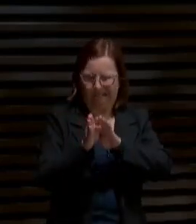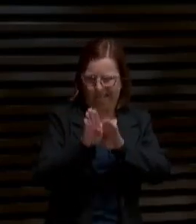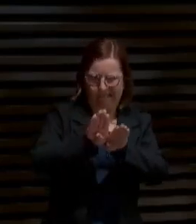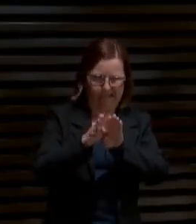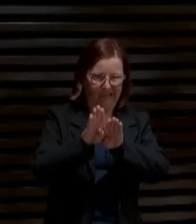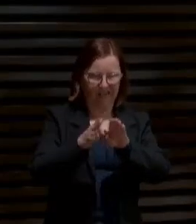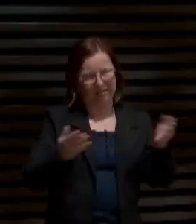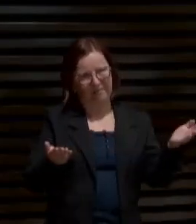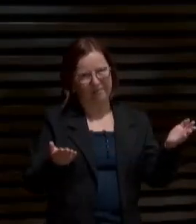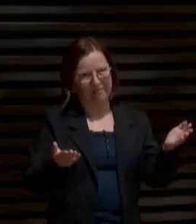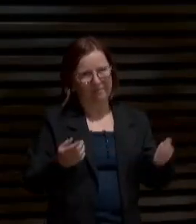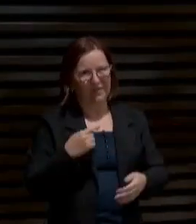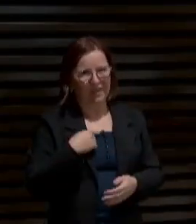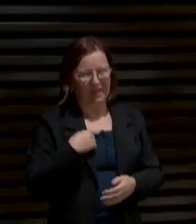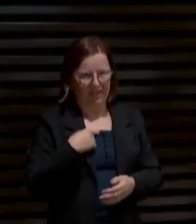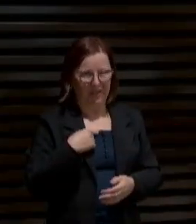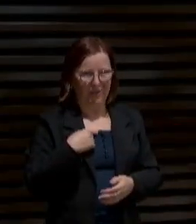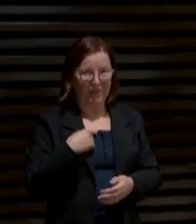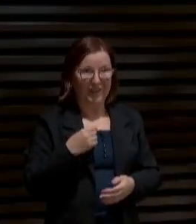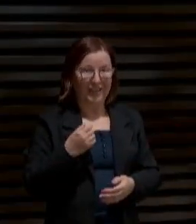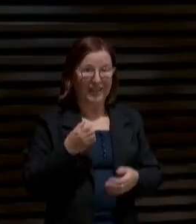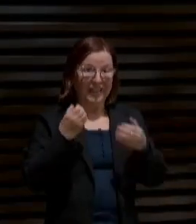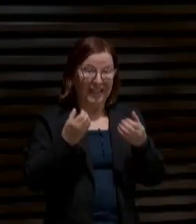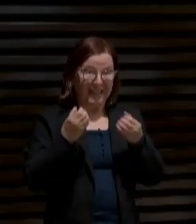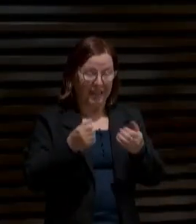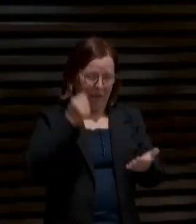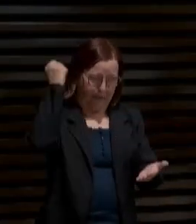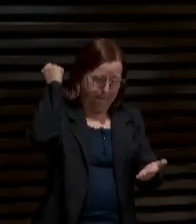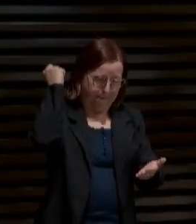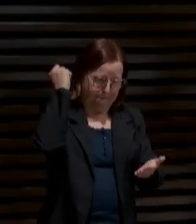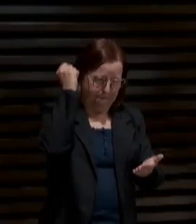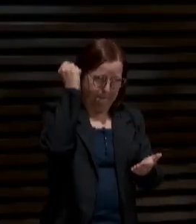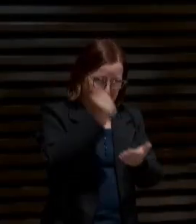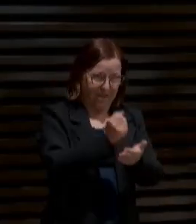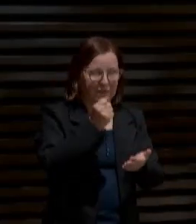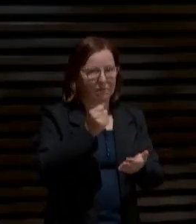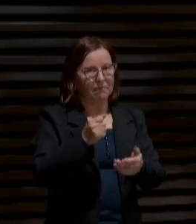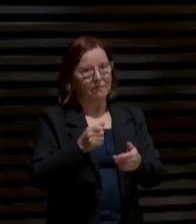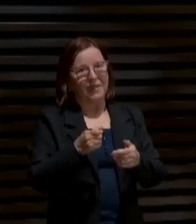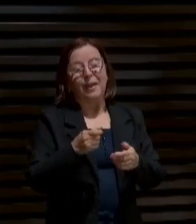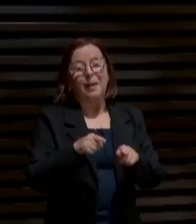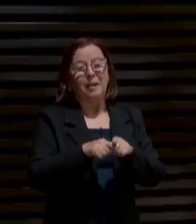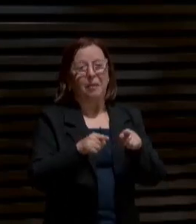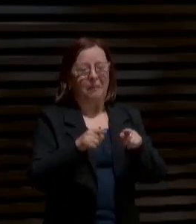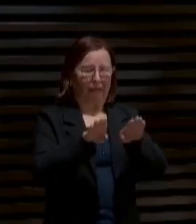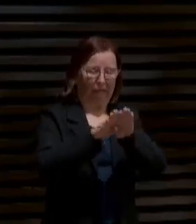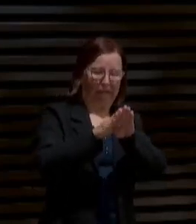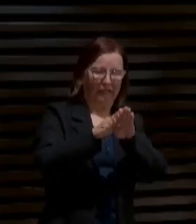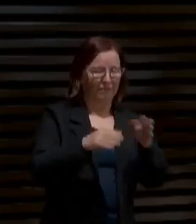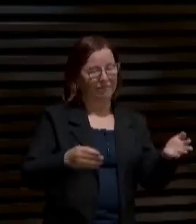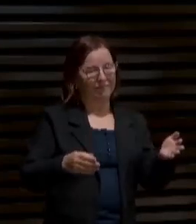dava bater de pa não conseguia não tinha essa capacidade então